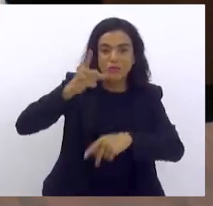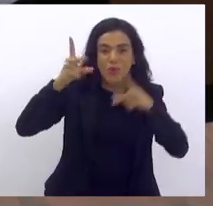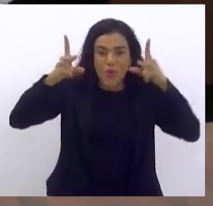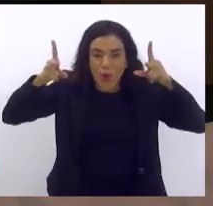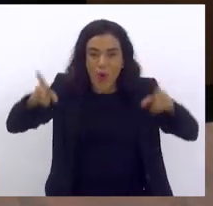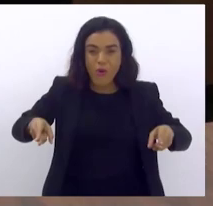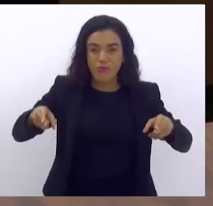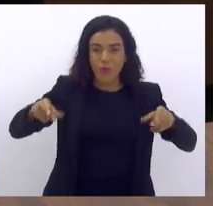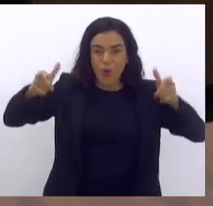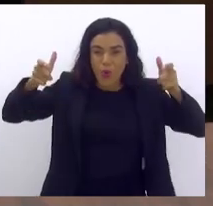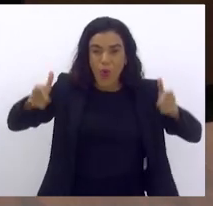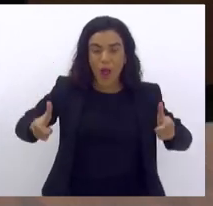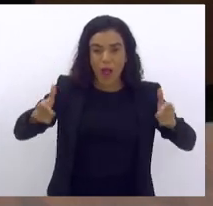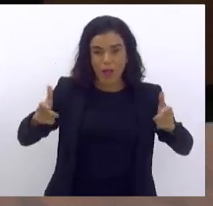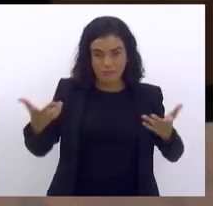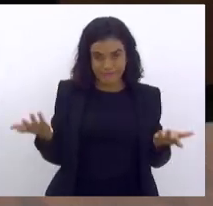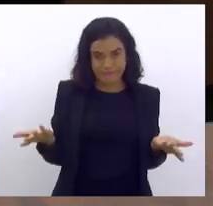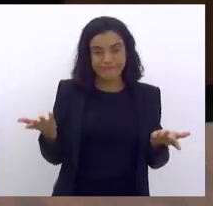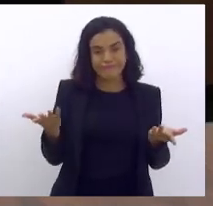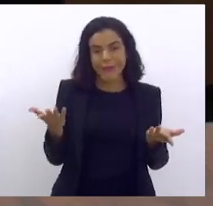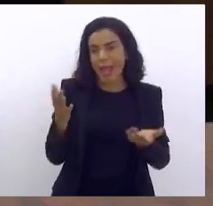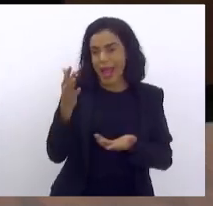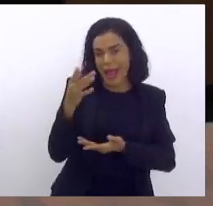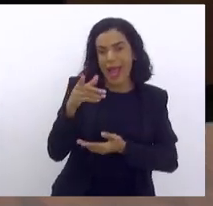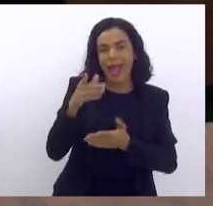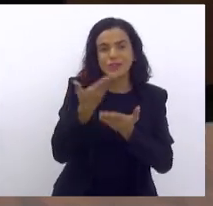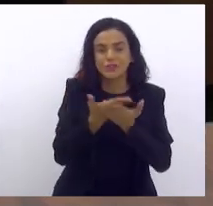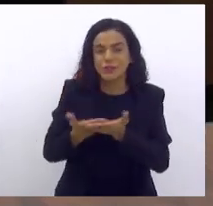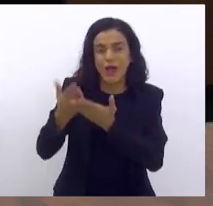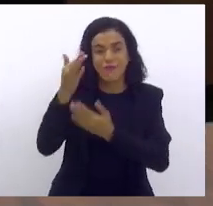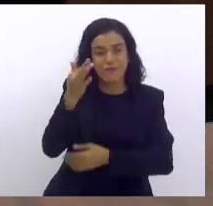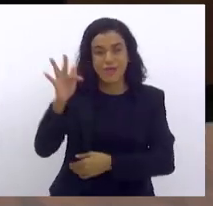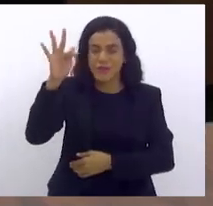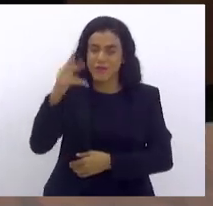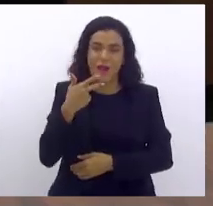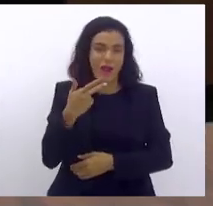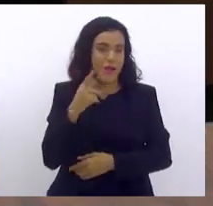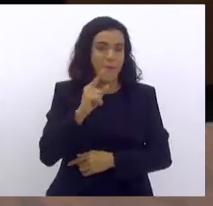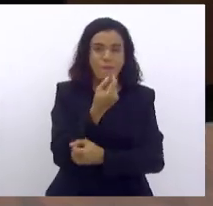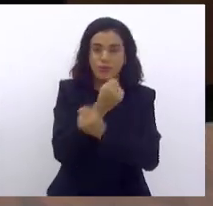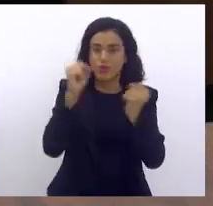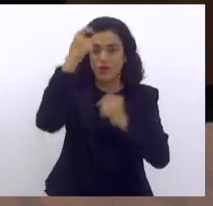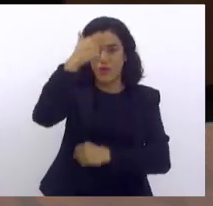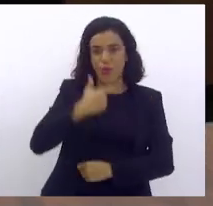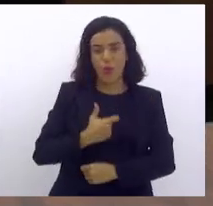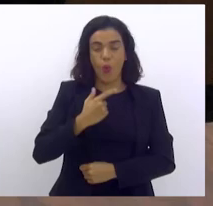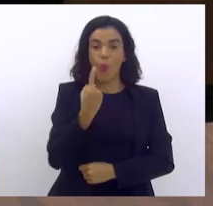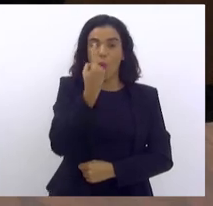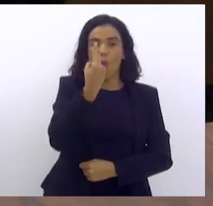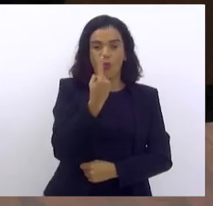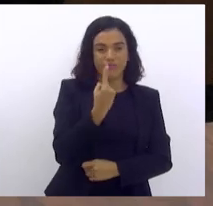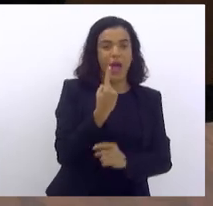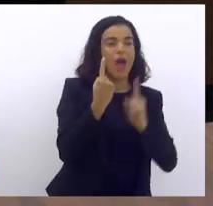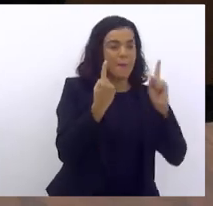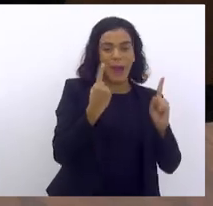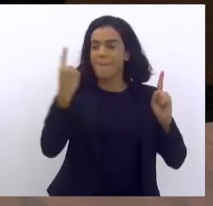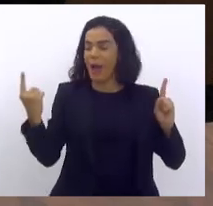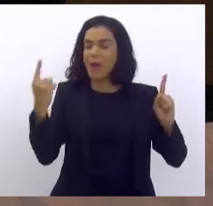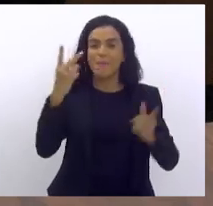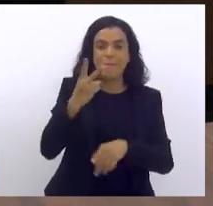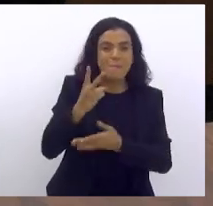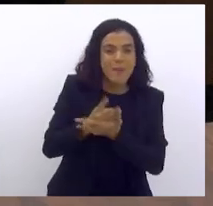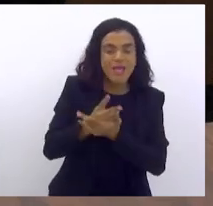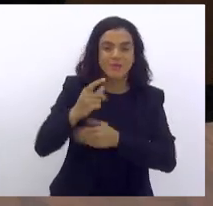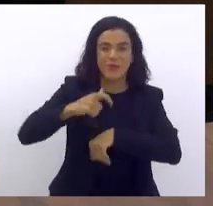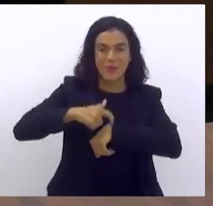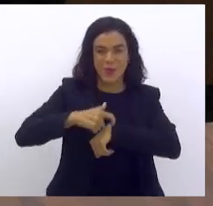lugares diferentes da cidade ao mesmo tempo. A física diz, né? Dois corpos não ocupam o mesmo lugar. Então, tendo observado